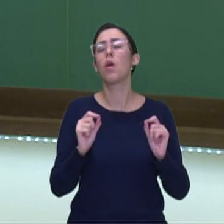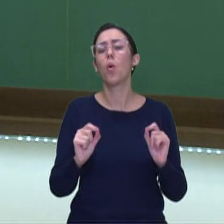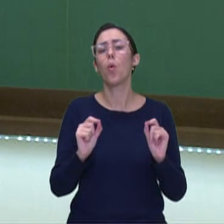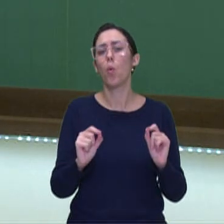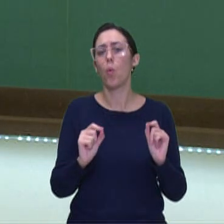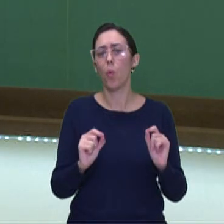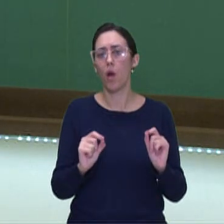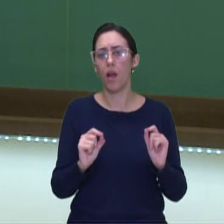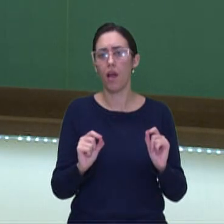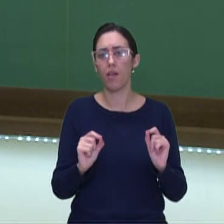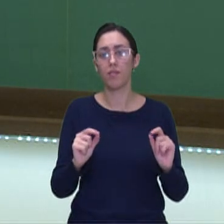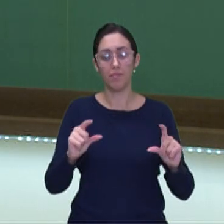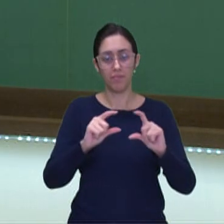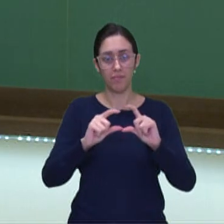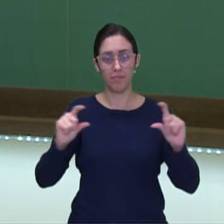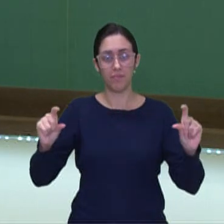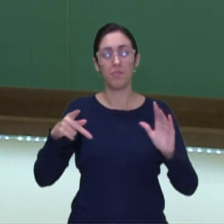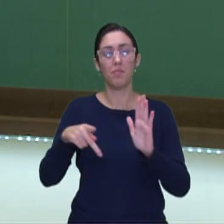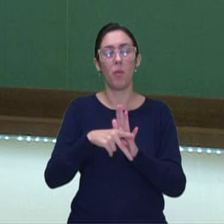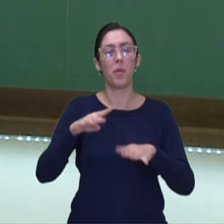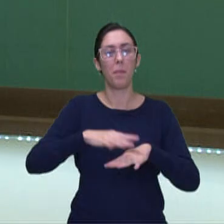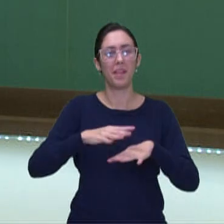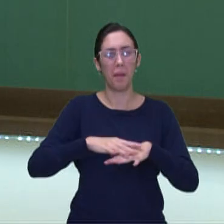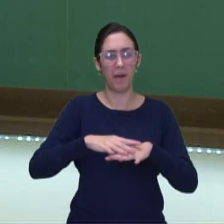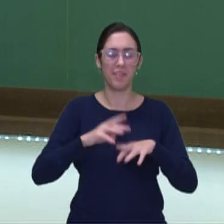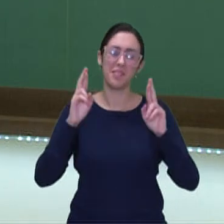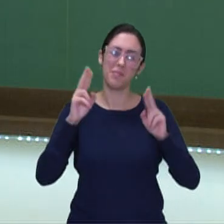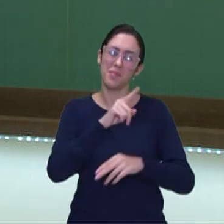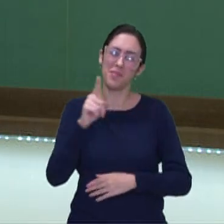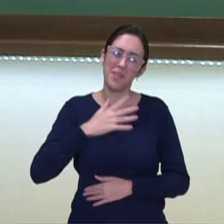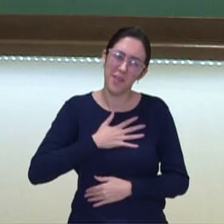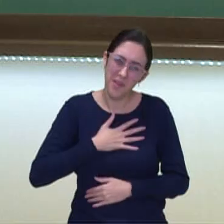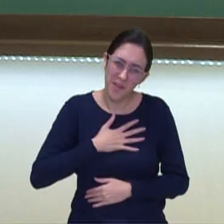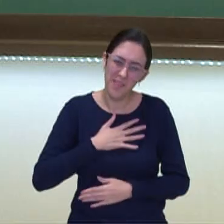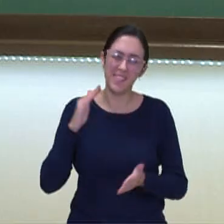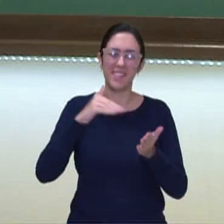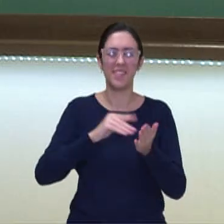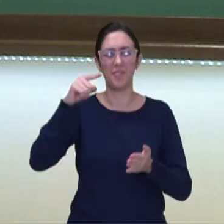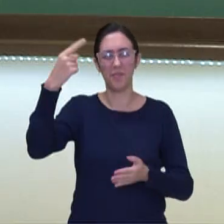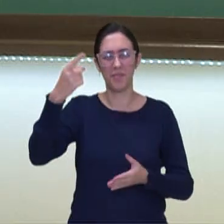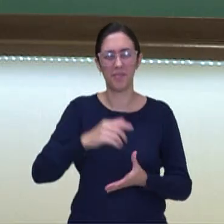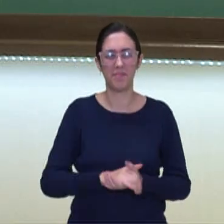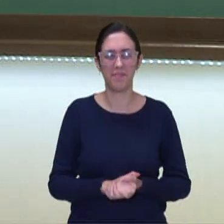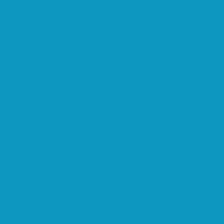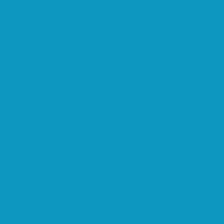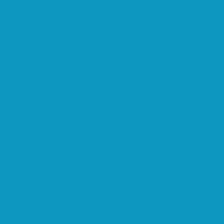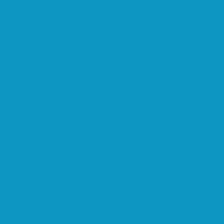Nós falamos sobre expressões algébricas. Espero que vocês tenham gostado e até breve.